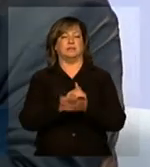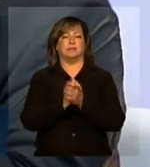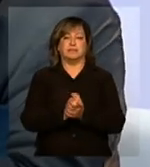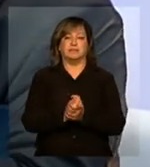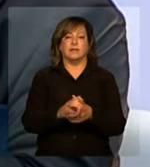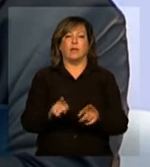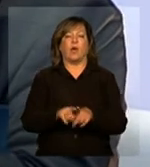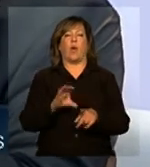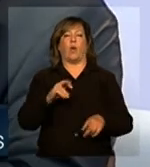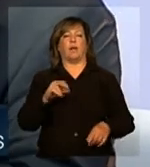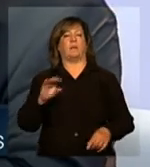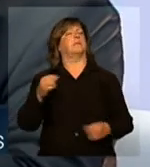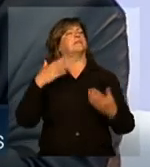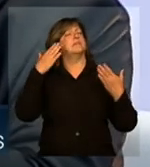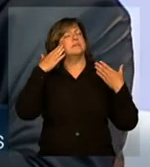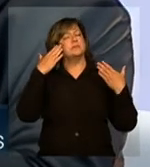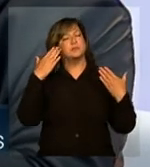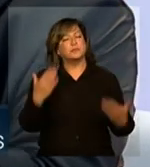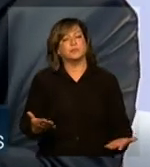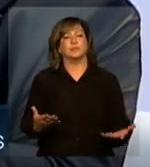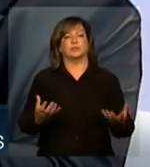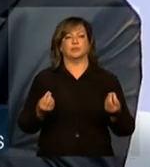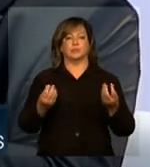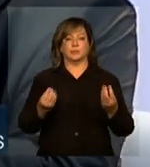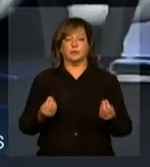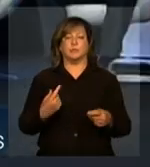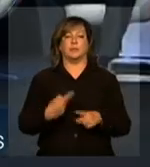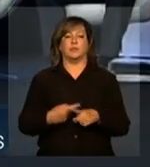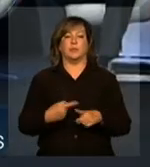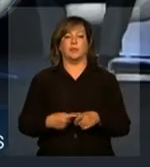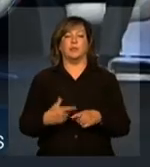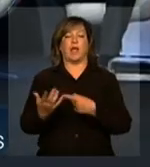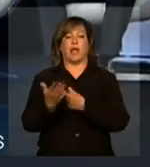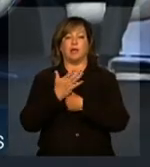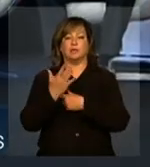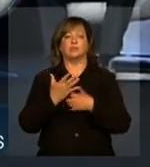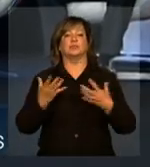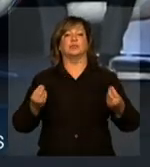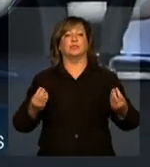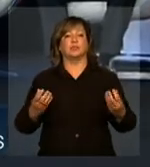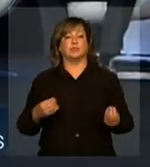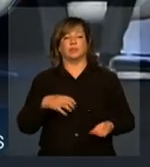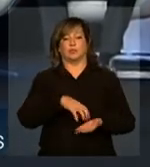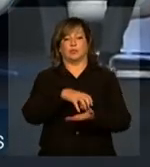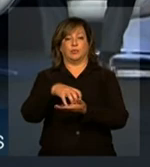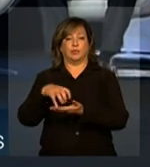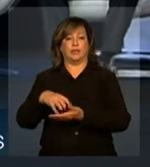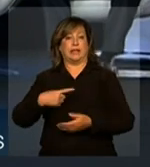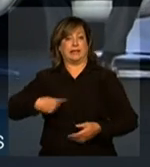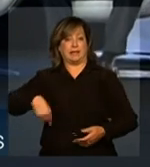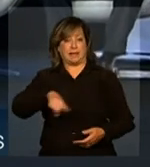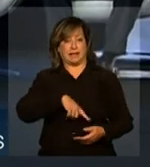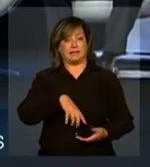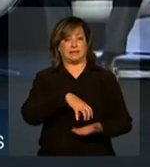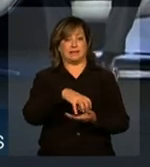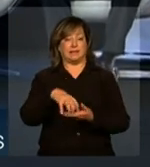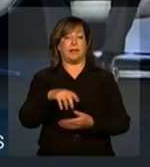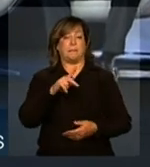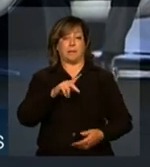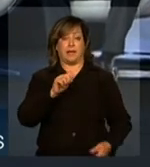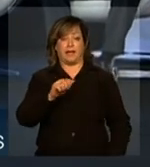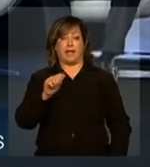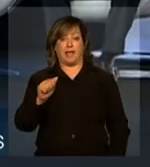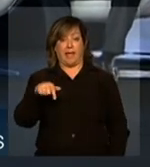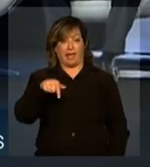da Conab, o nosso agradecimento pelo apoio que temos recebido das equipes dessas entidades. O PAA aqui